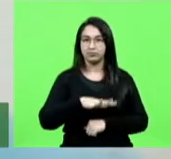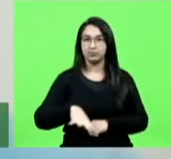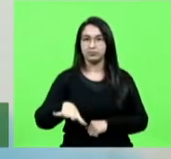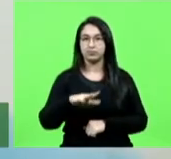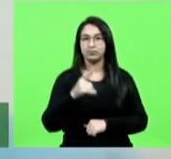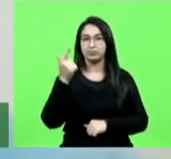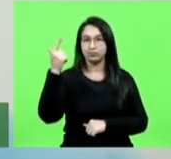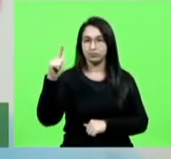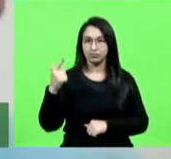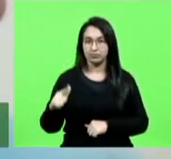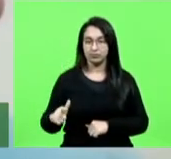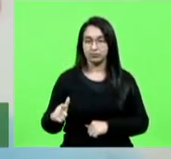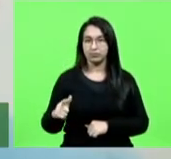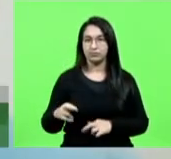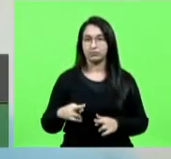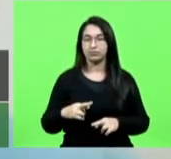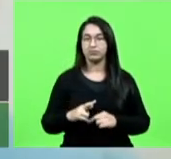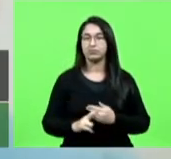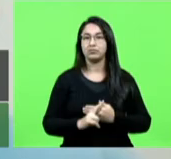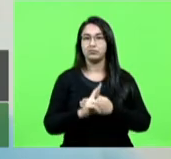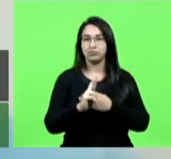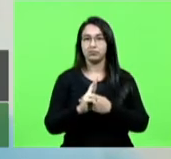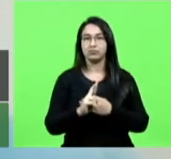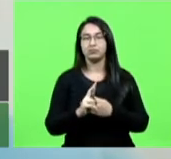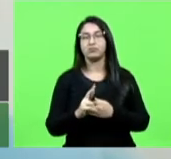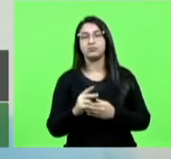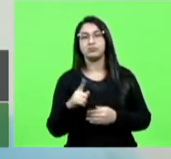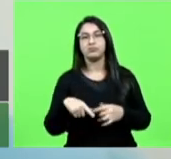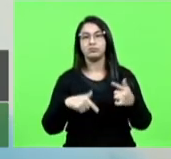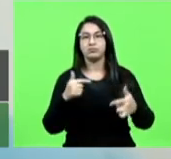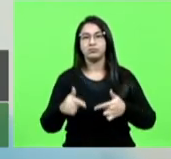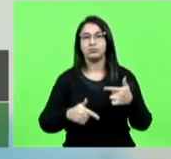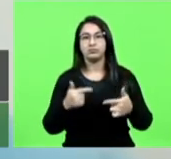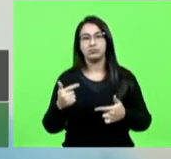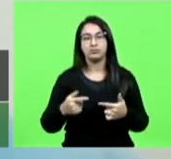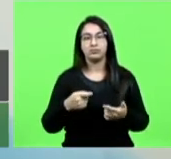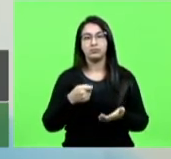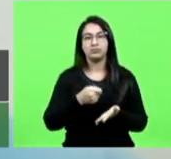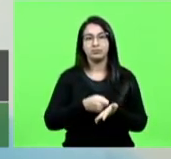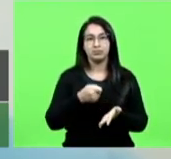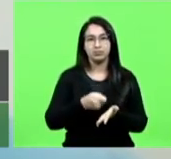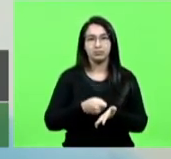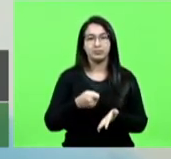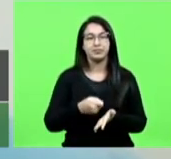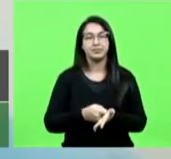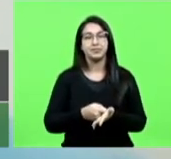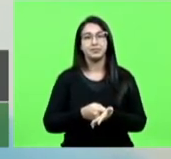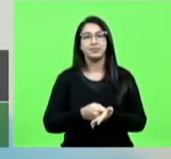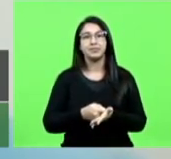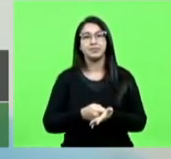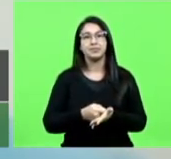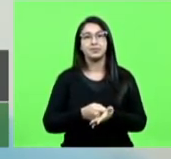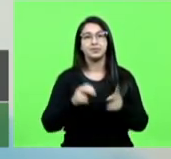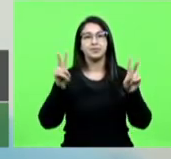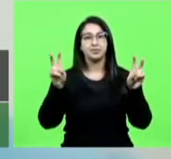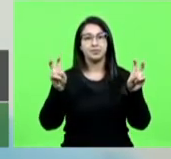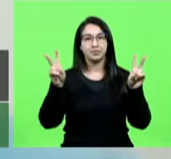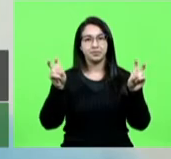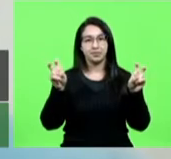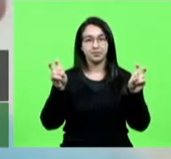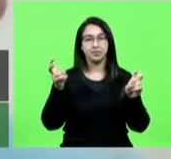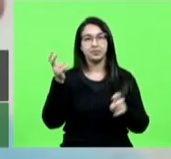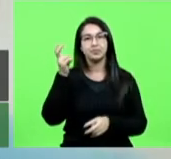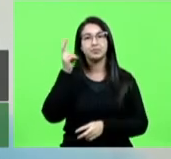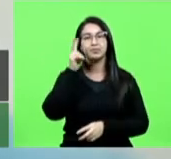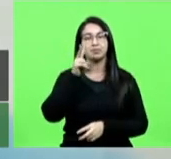autorias, que inclui como atividade extracurricular obrigatório o conteúdo intitulado História das